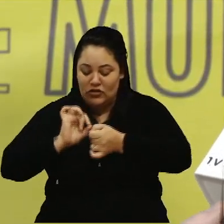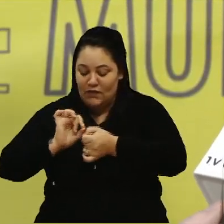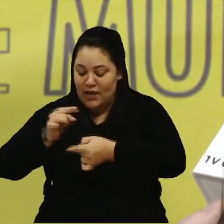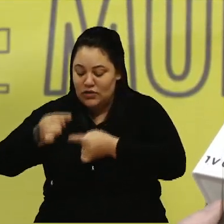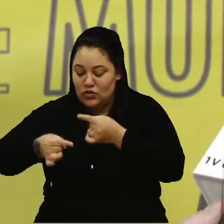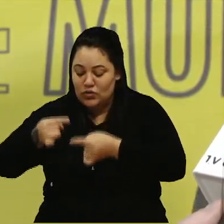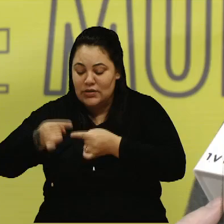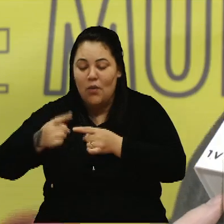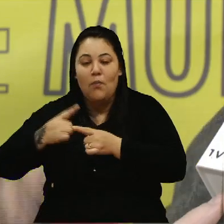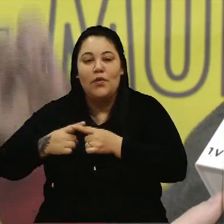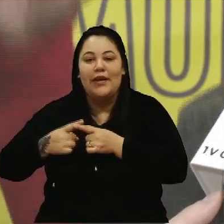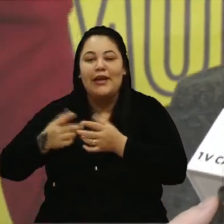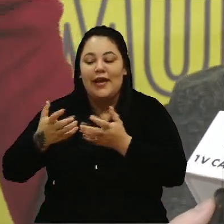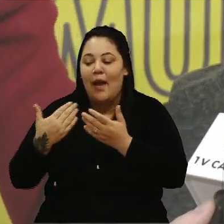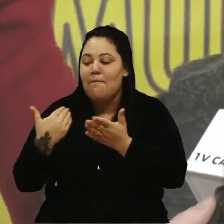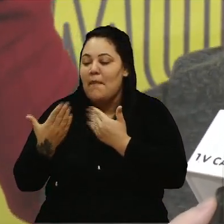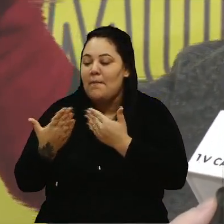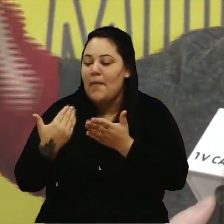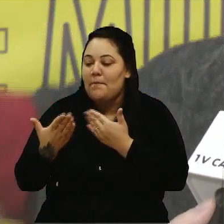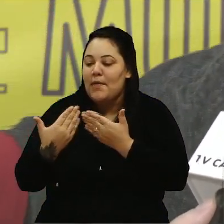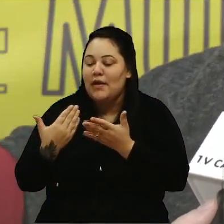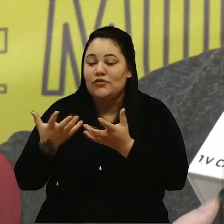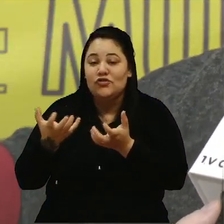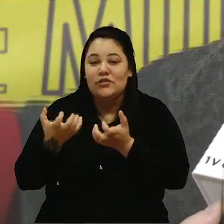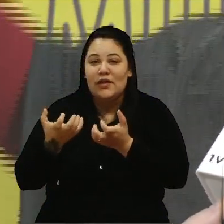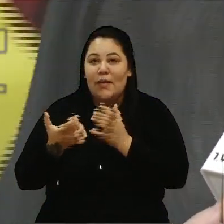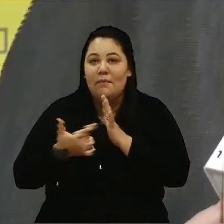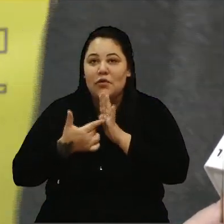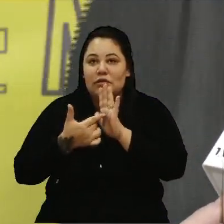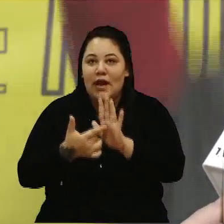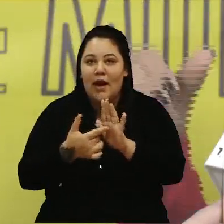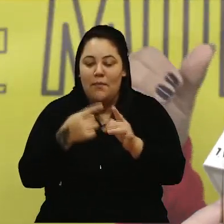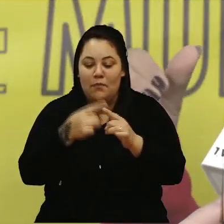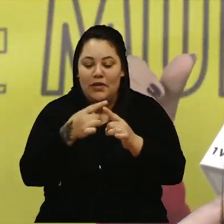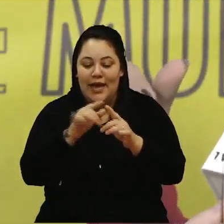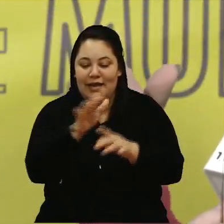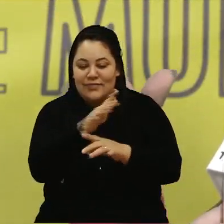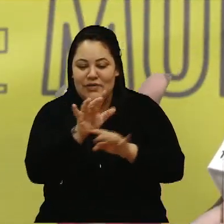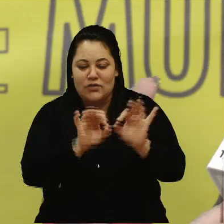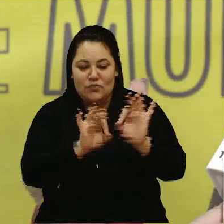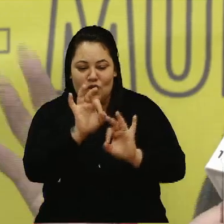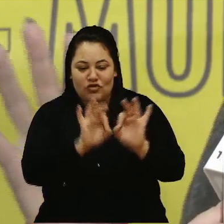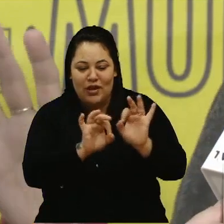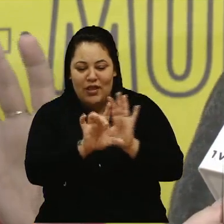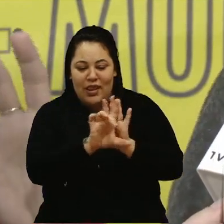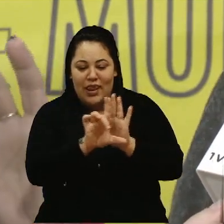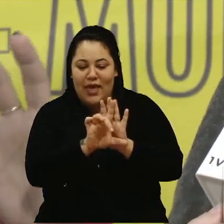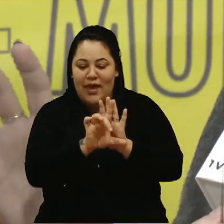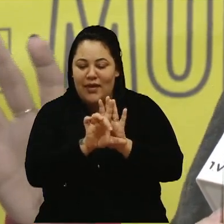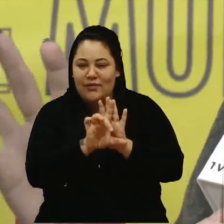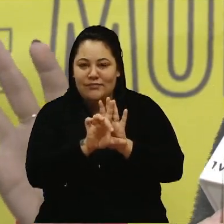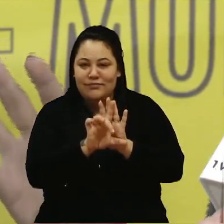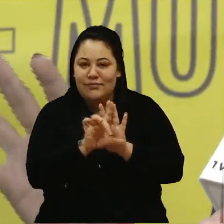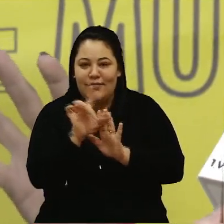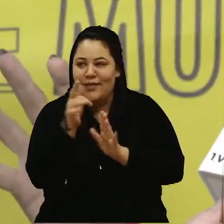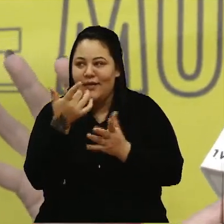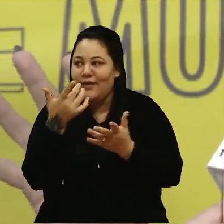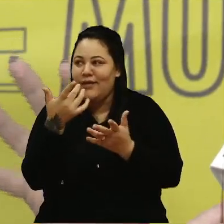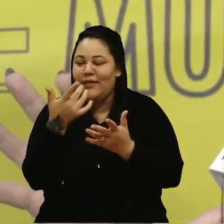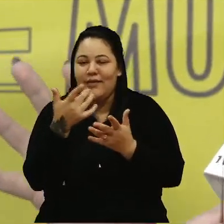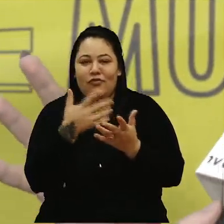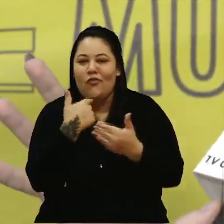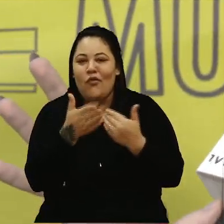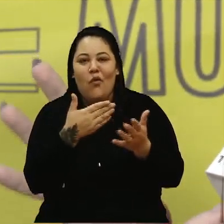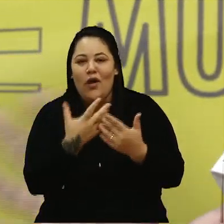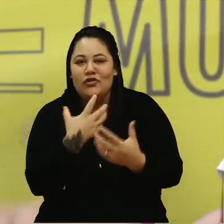quer é debater, a gente quer dar luz, assim, porque muitas vezes o projeto de lei, né, Carol, ele vem de cima para baixo, e é uma lei estadual, inclusive, que já regulamenta